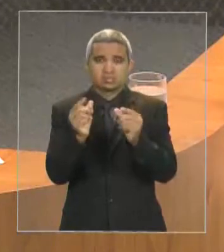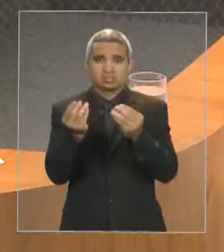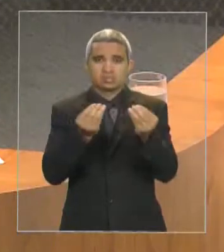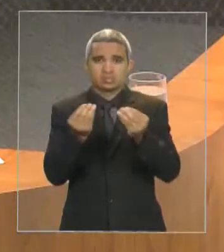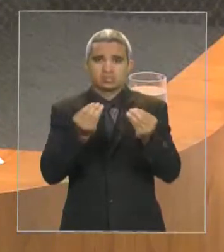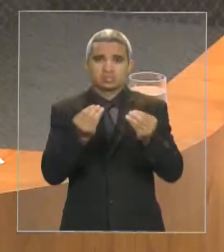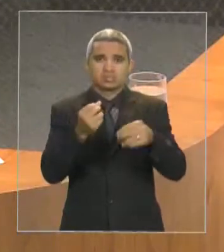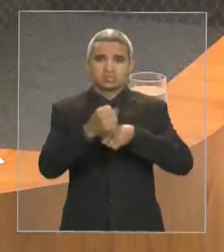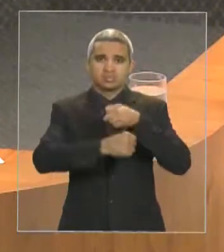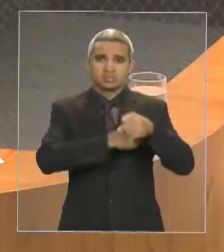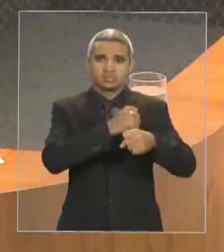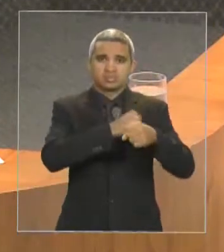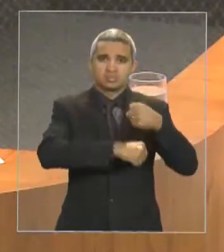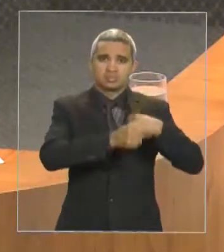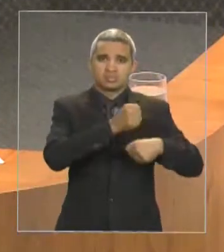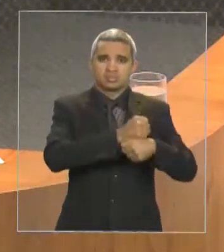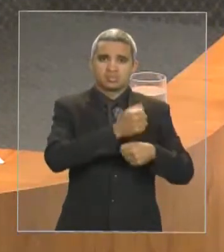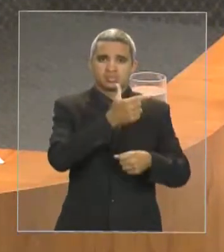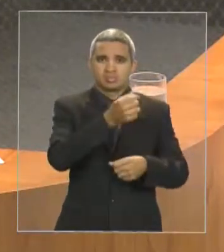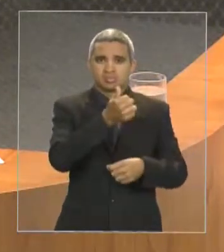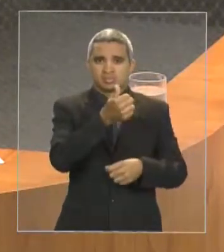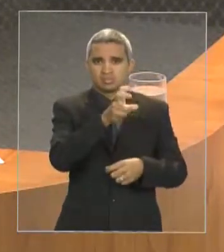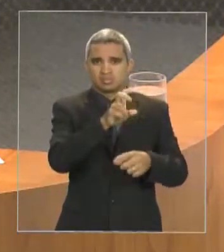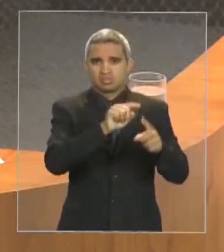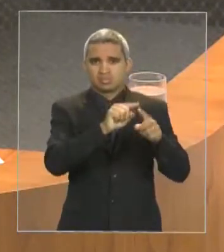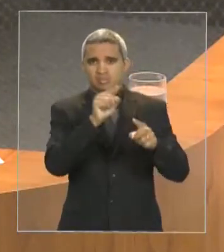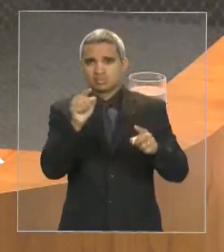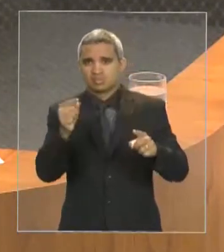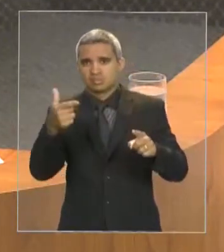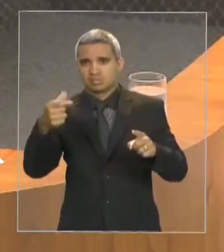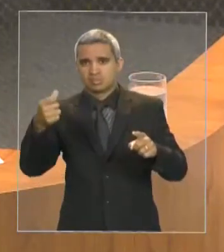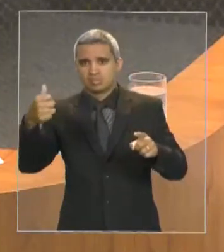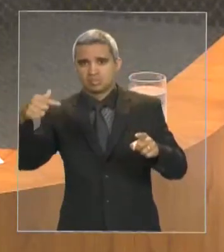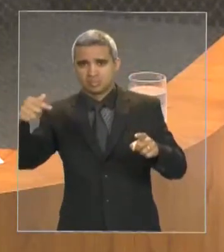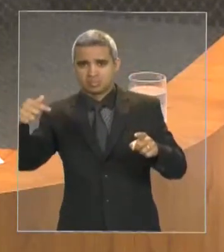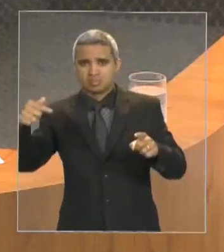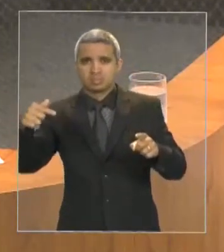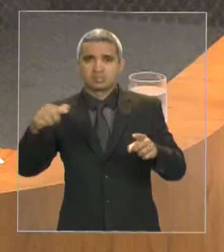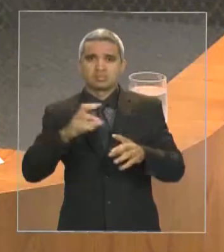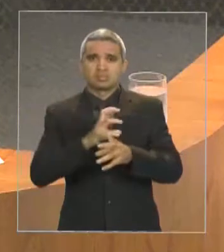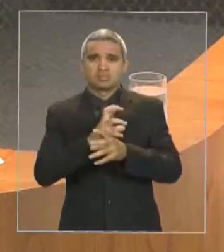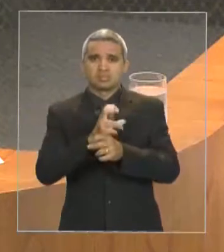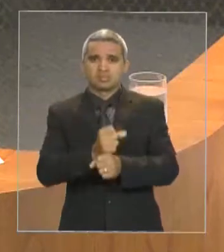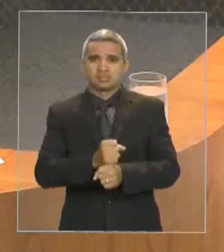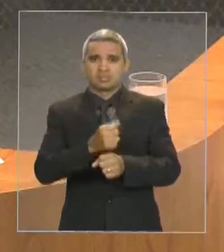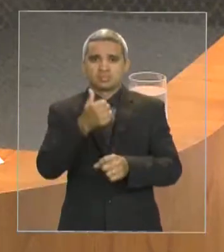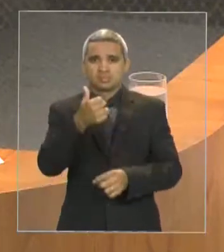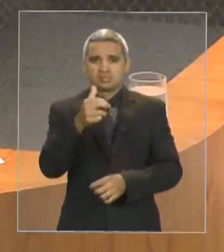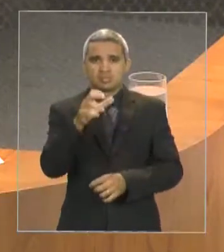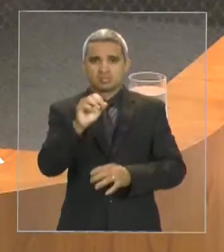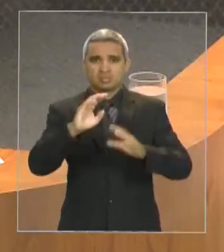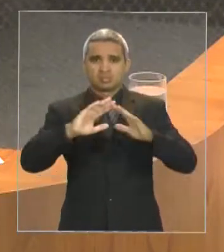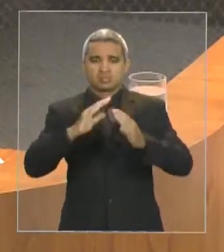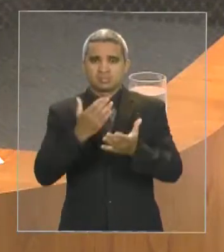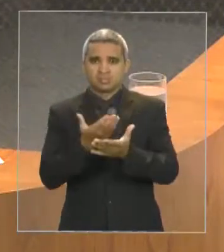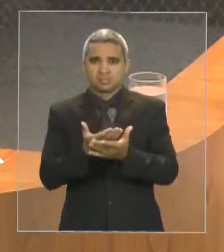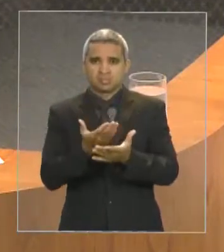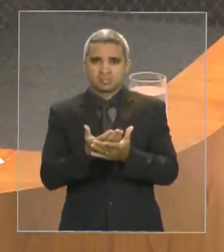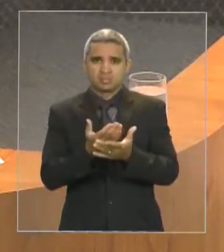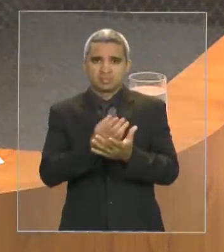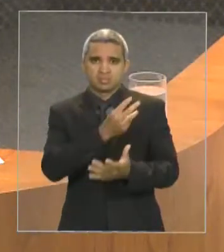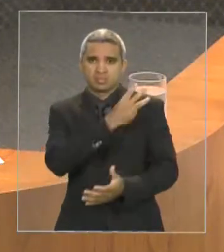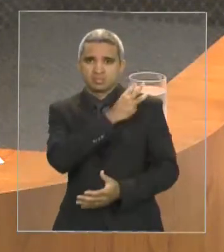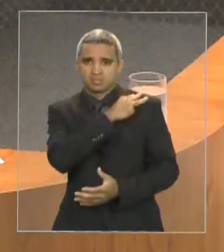de 2015 e 2017. Tivemos um total de 10 escolas de ensino médio